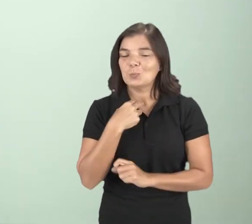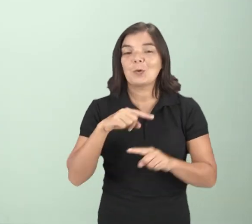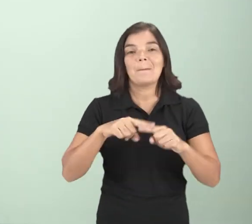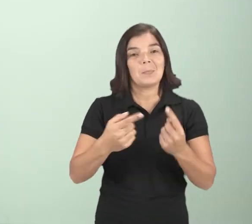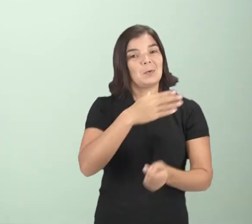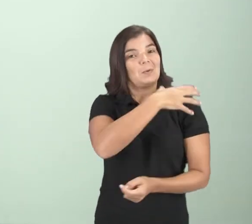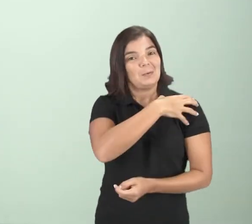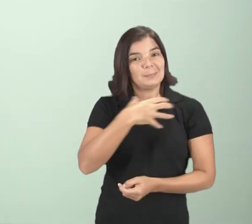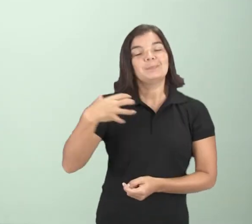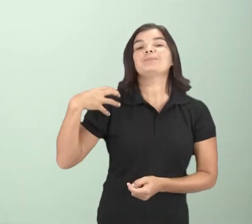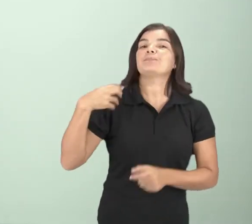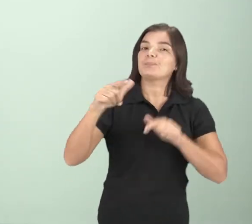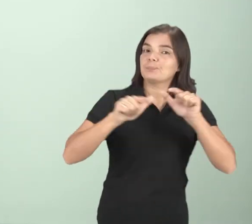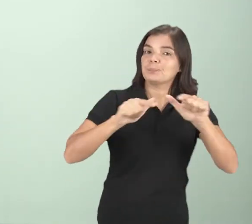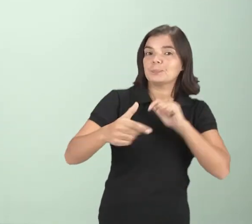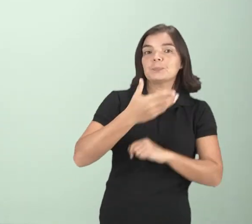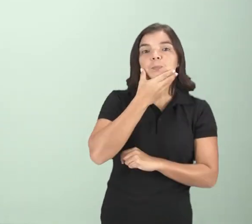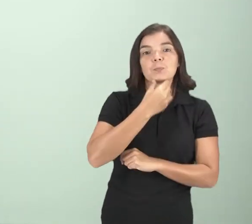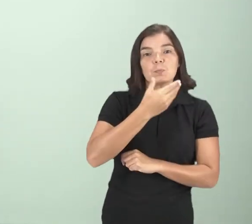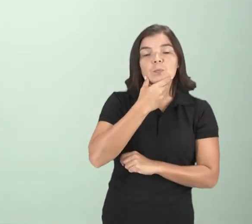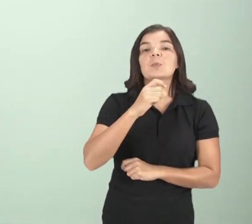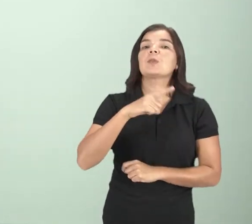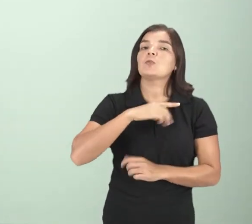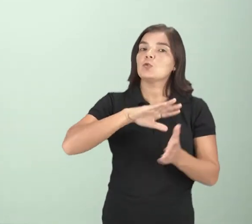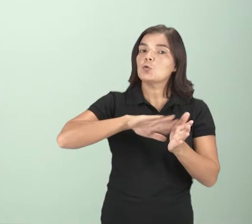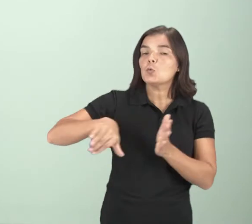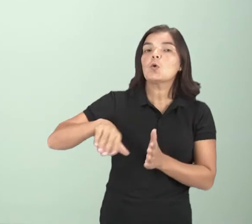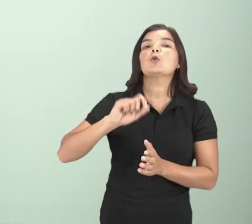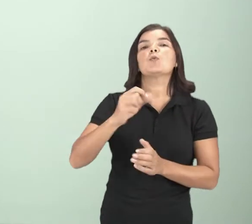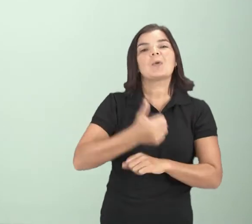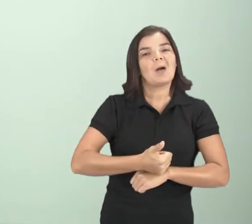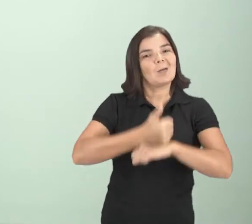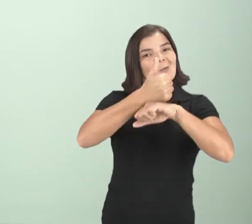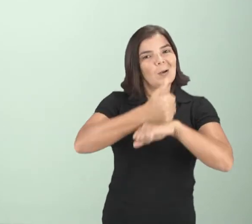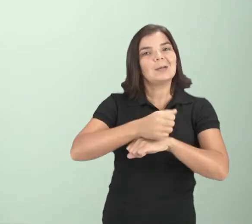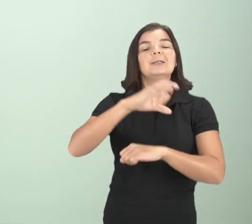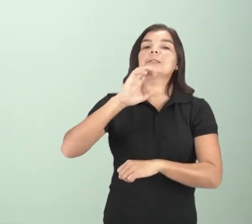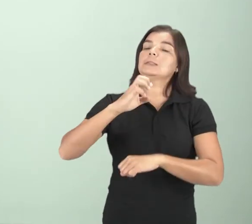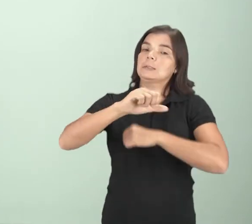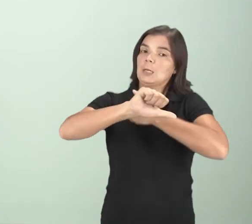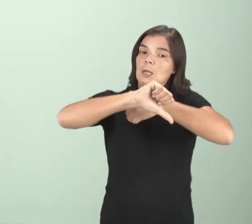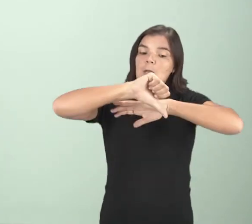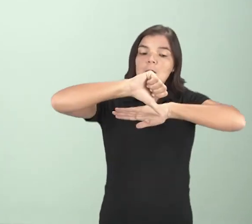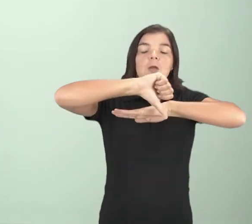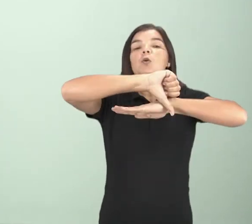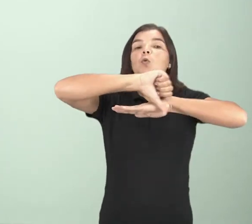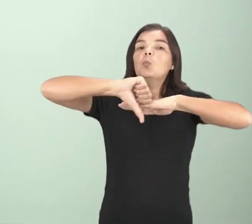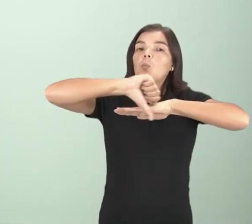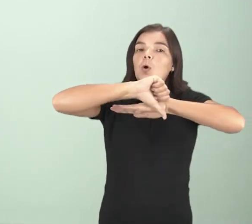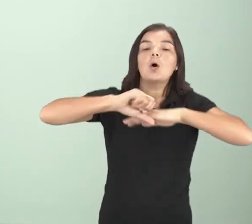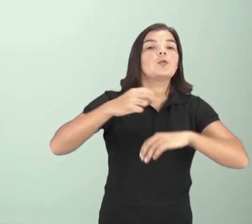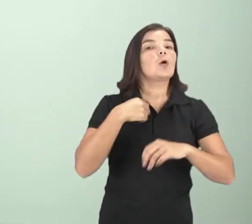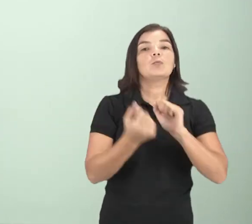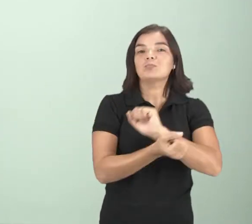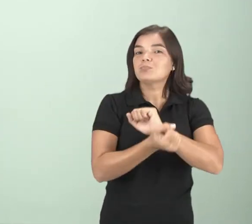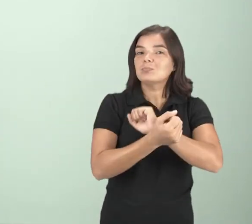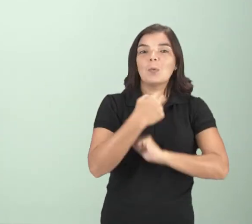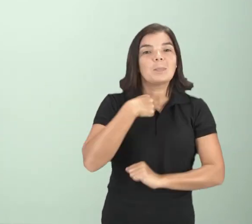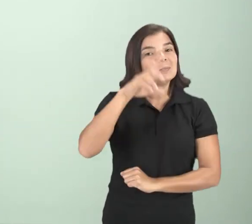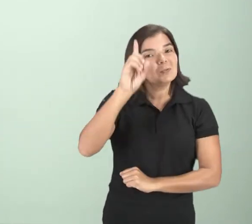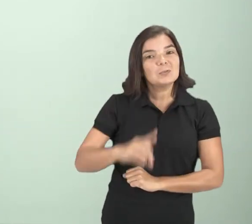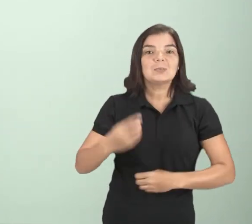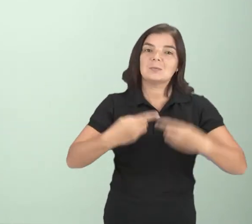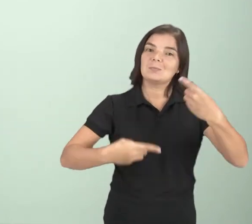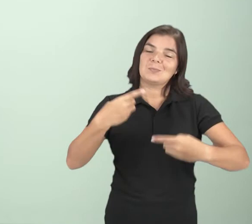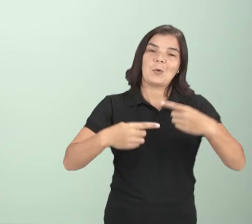segundo Aristóteles, o trabalho manual tira do homem as qualidades morais, então o escravo ele não podia ter direito